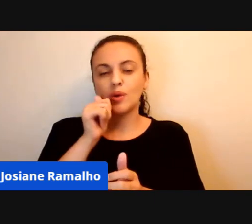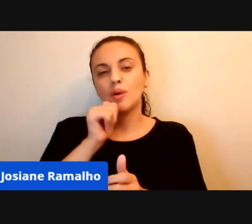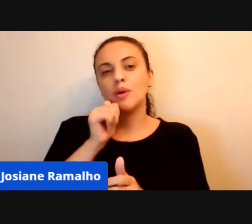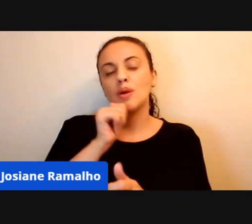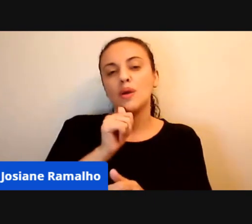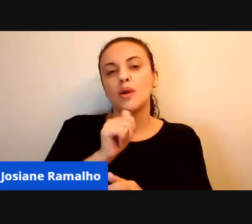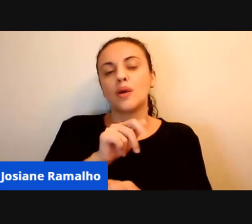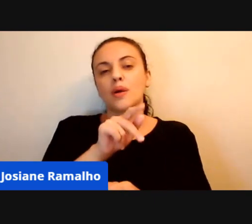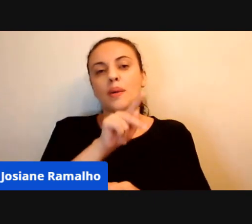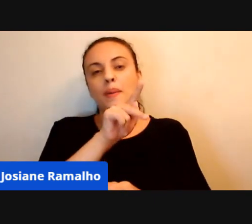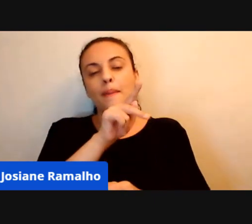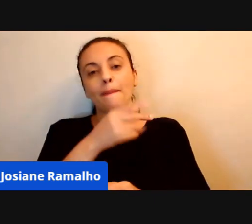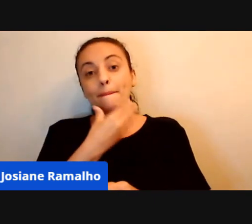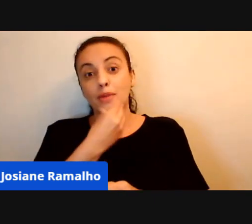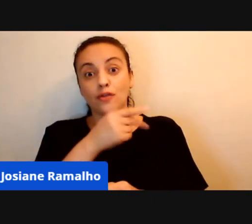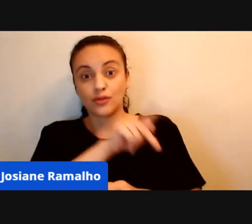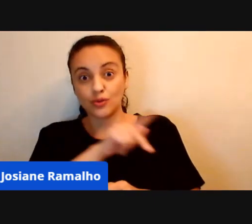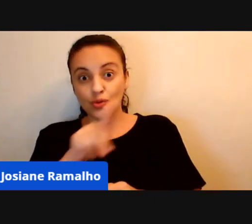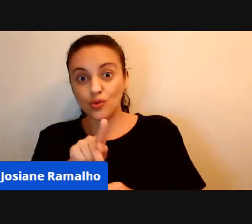assistindo agora,